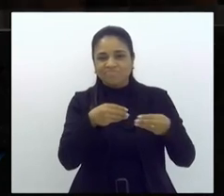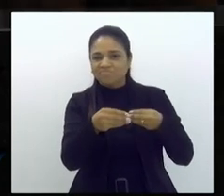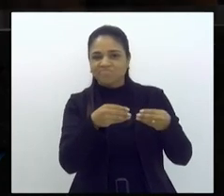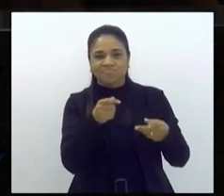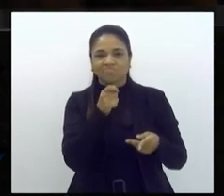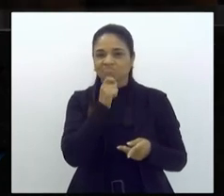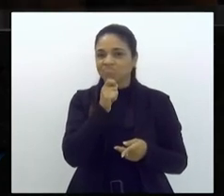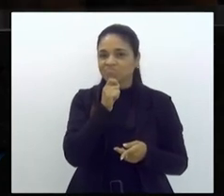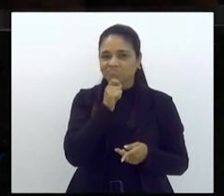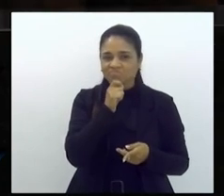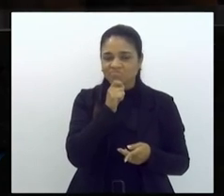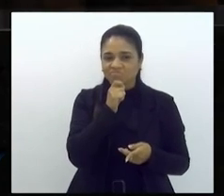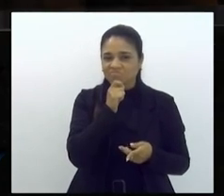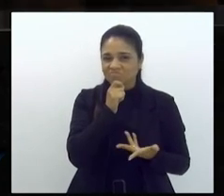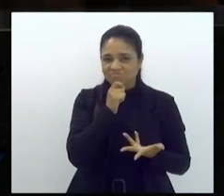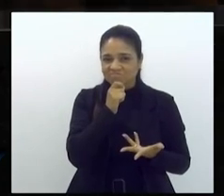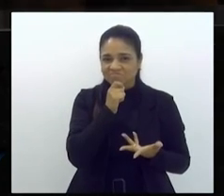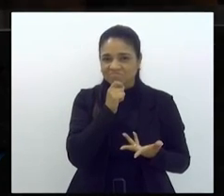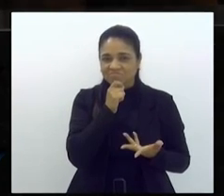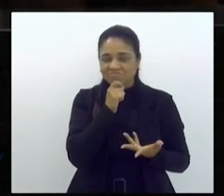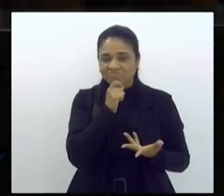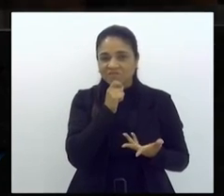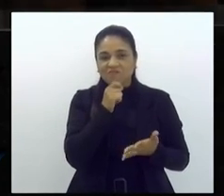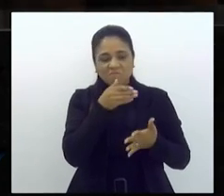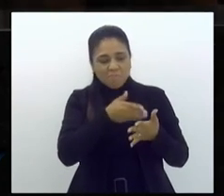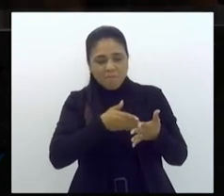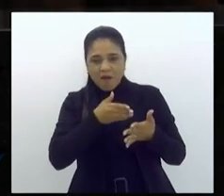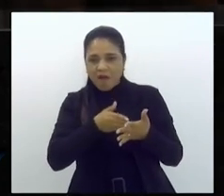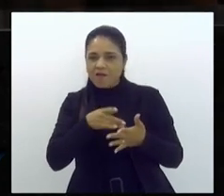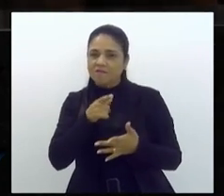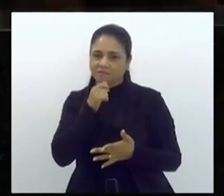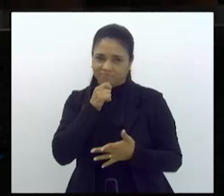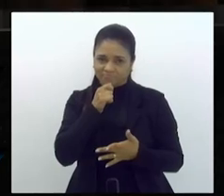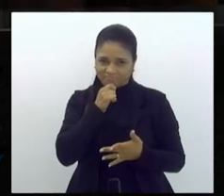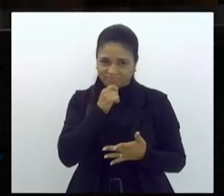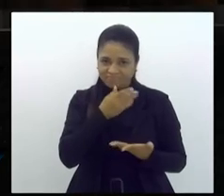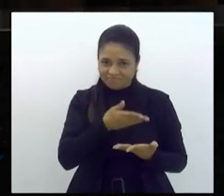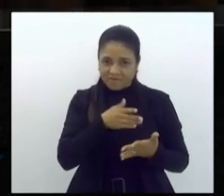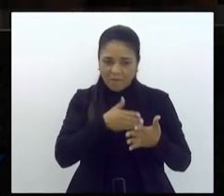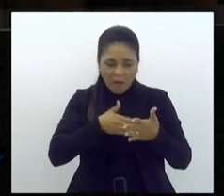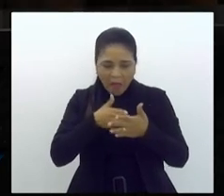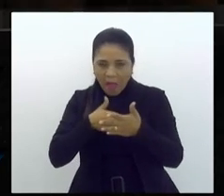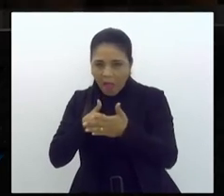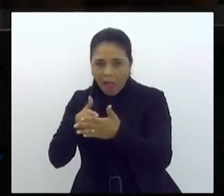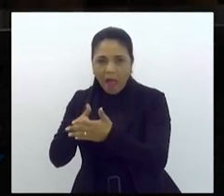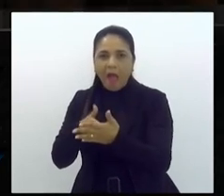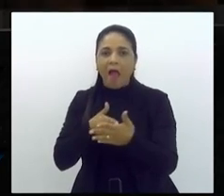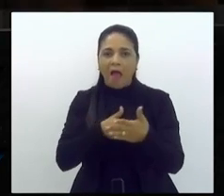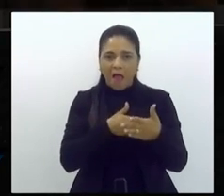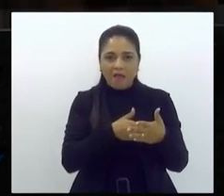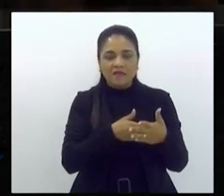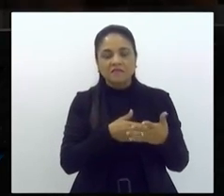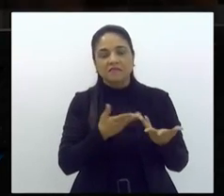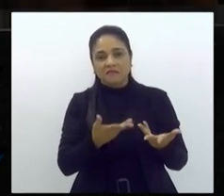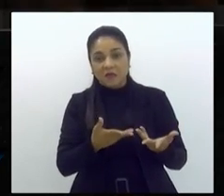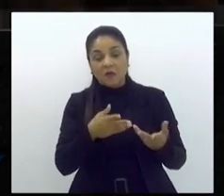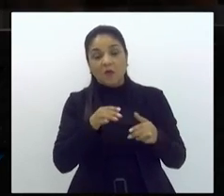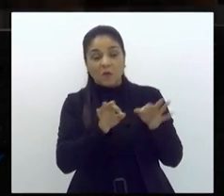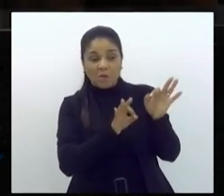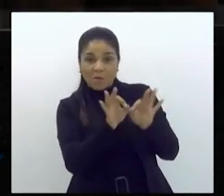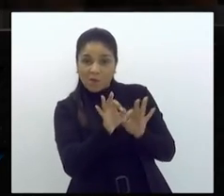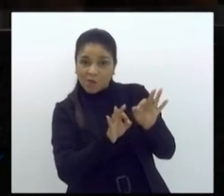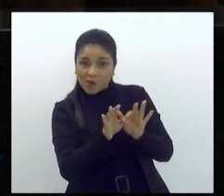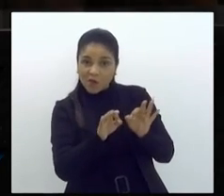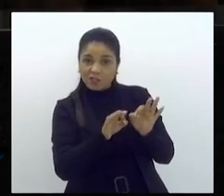é inviabilizada e é também desprestigiada e esse programa esse projeto